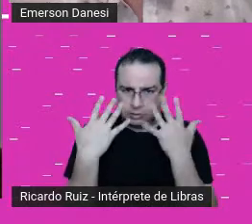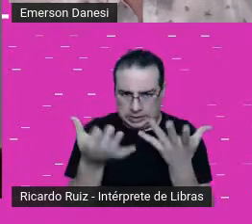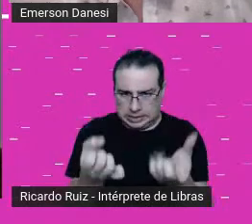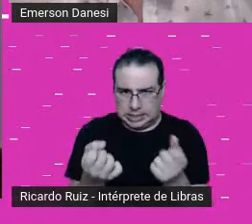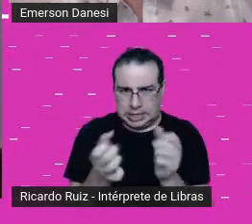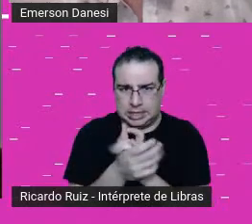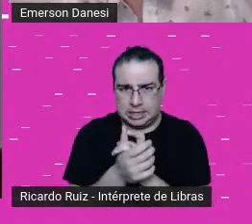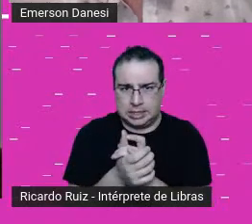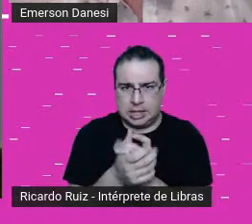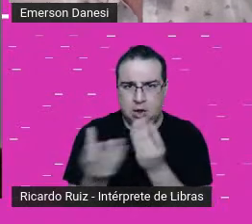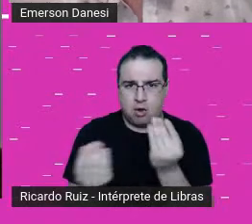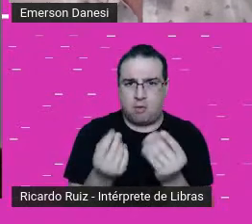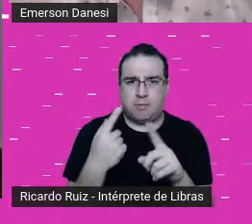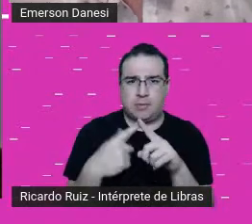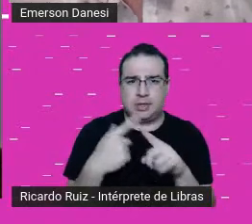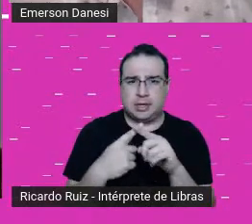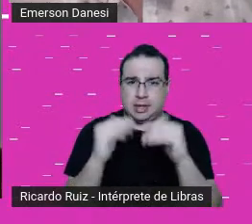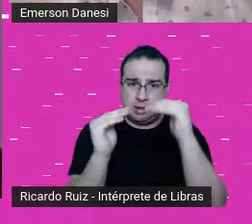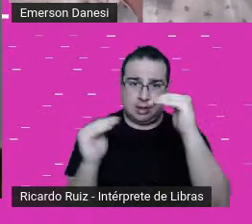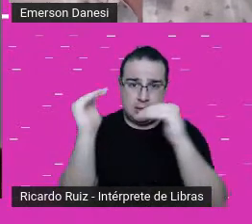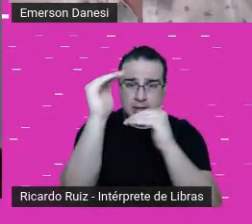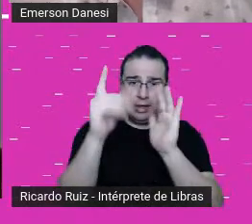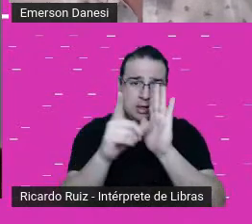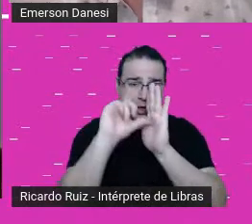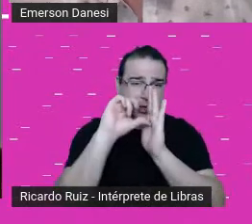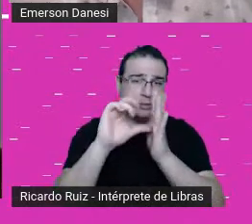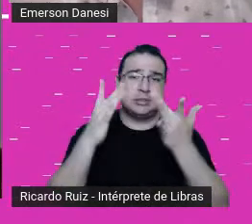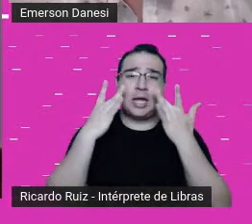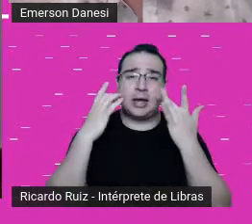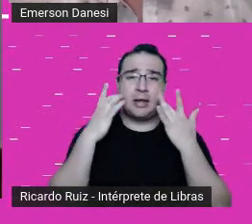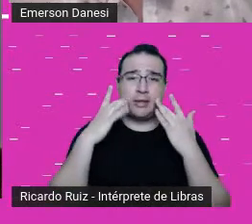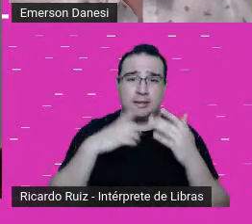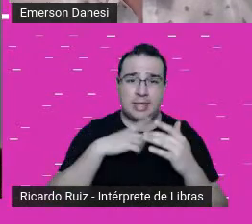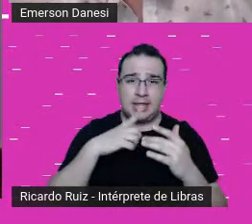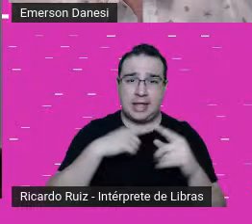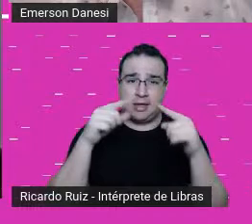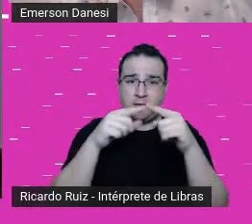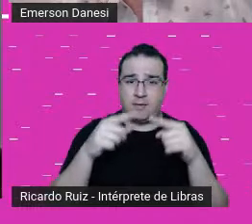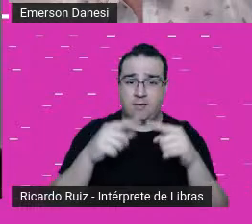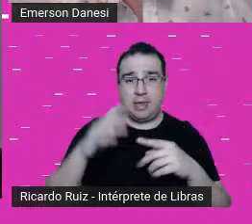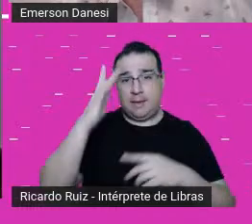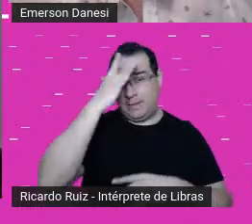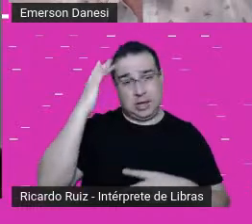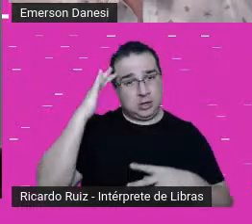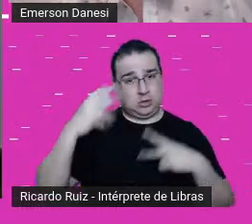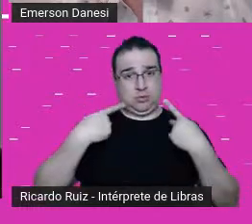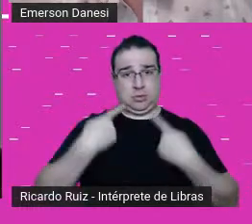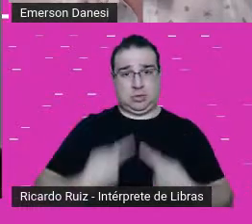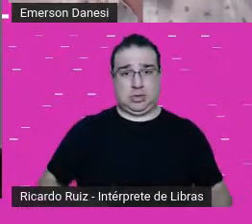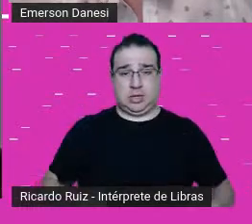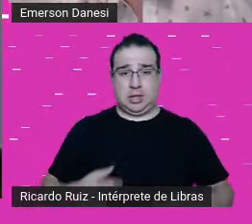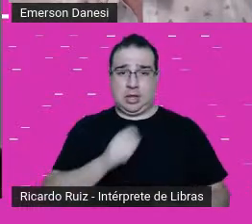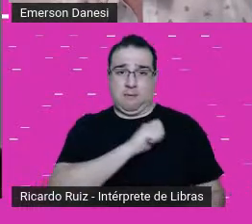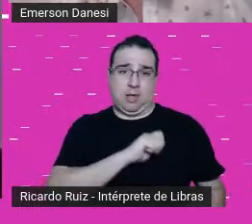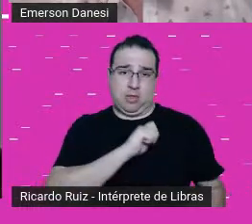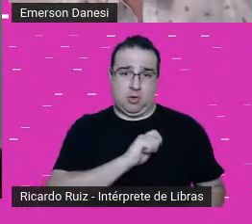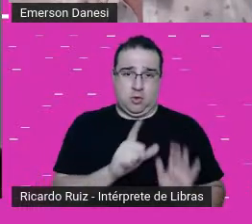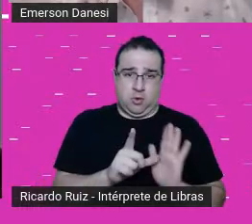sobre essa hierarquia, ele sempre falava, antes do teatro tem um ser humano, então, assim, antes do ator tem um ser humano,